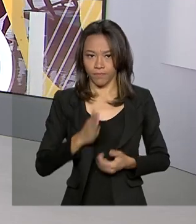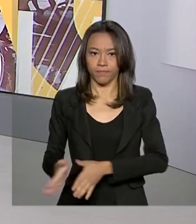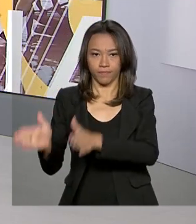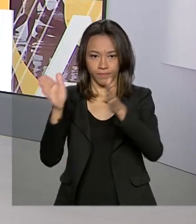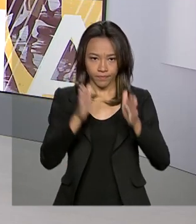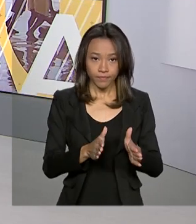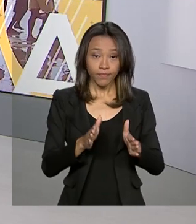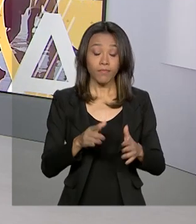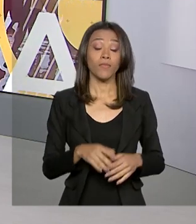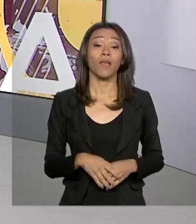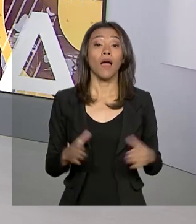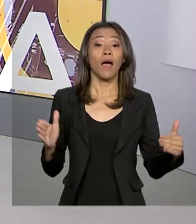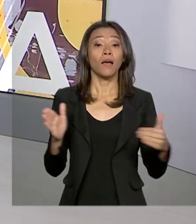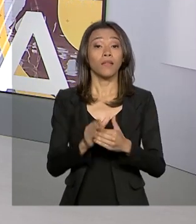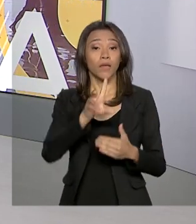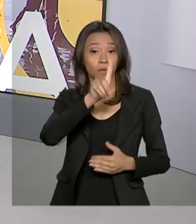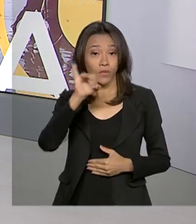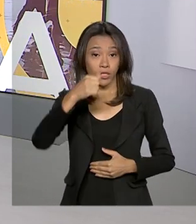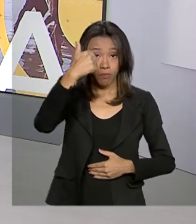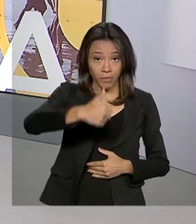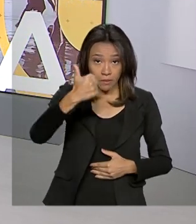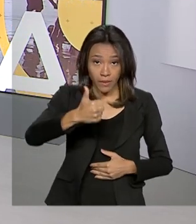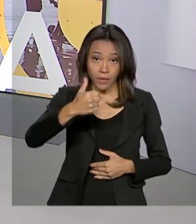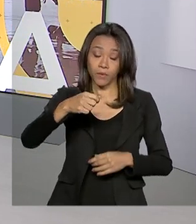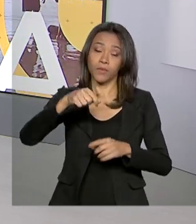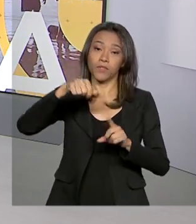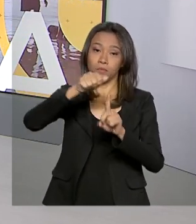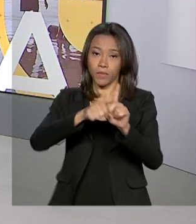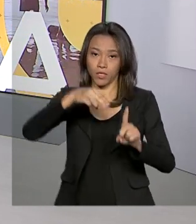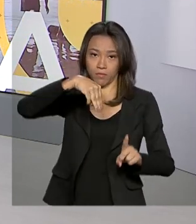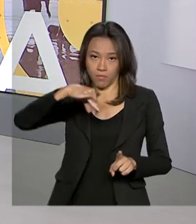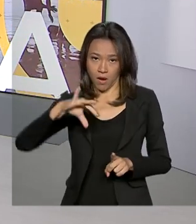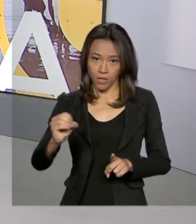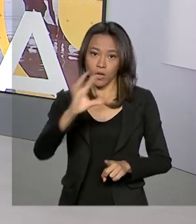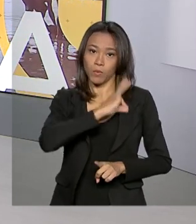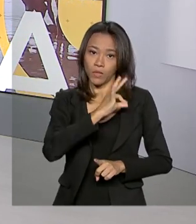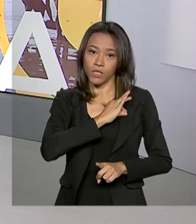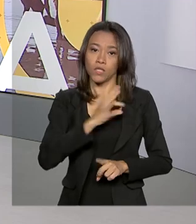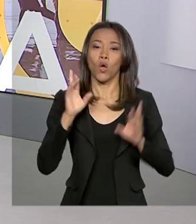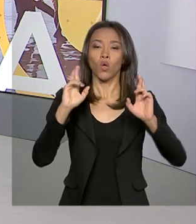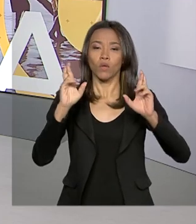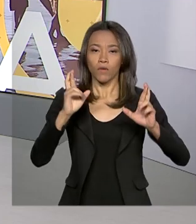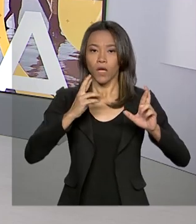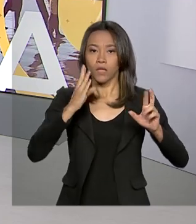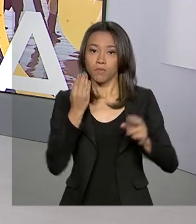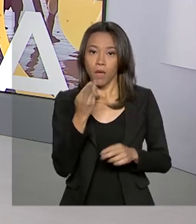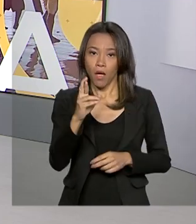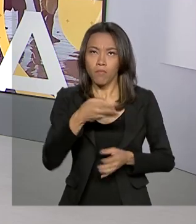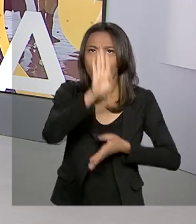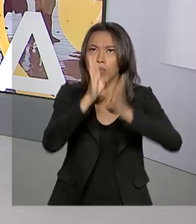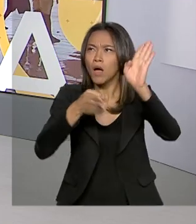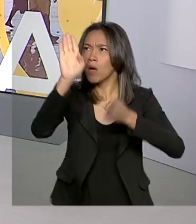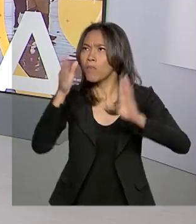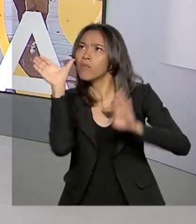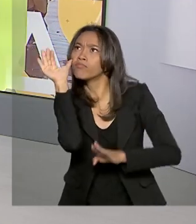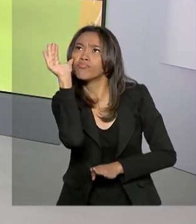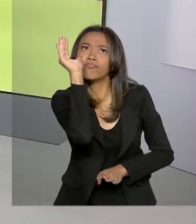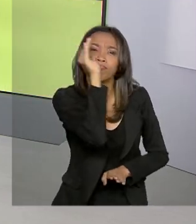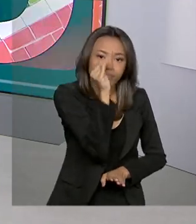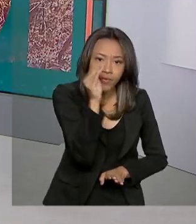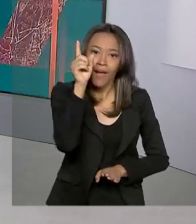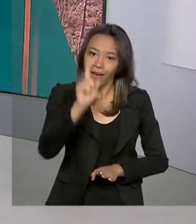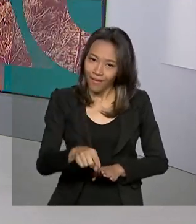e até o dia 1º de março a polícia rodoviária federal realizações em estradas de todo o país é a operação